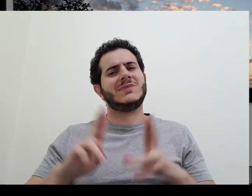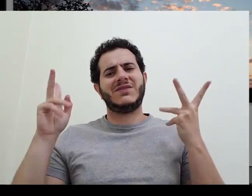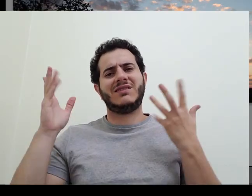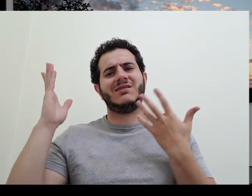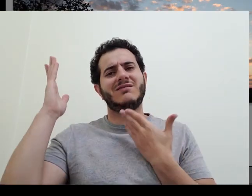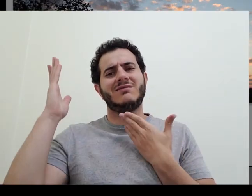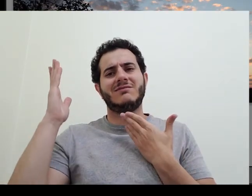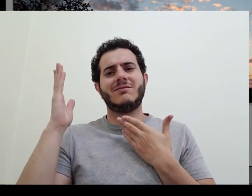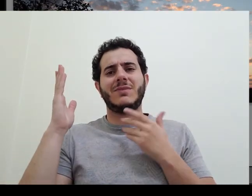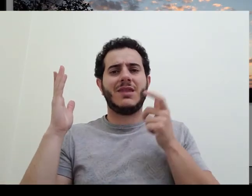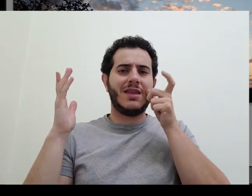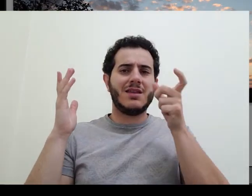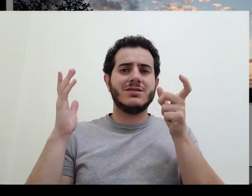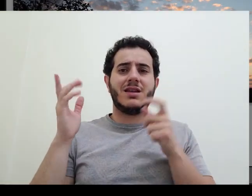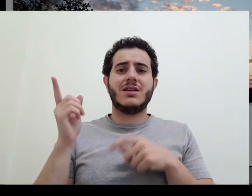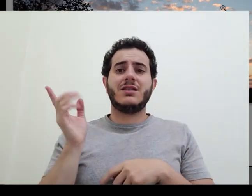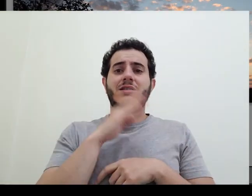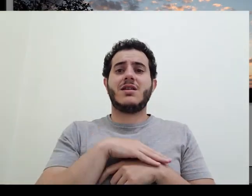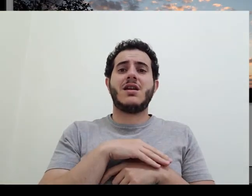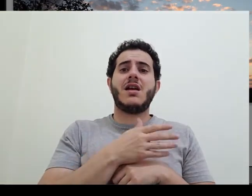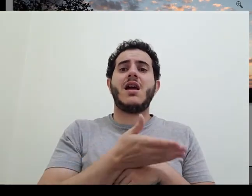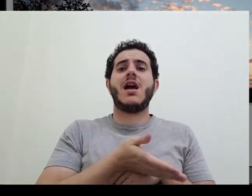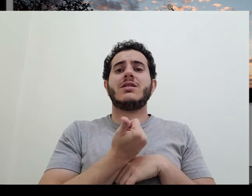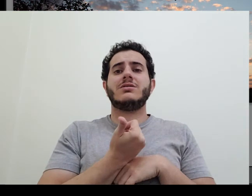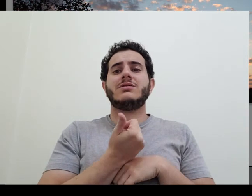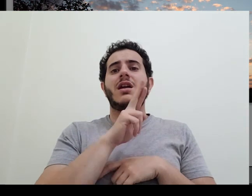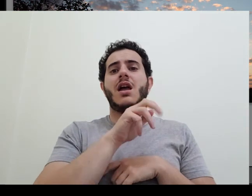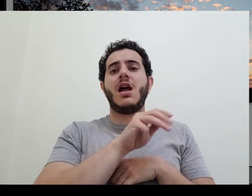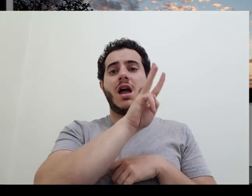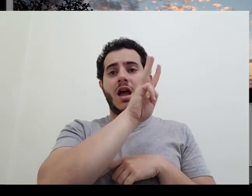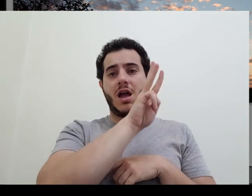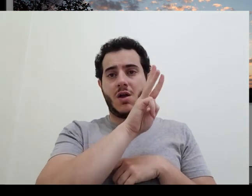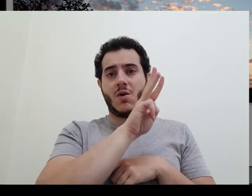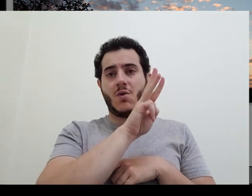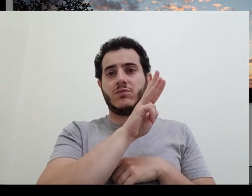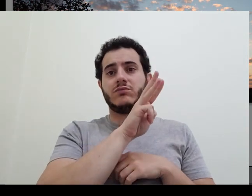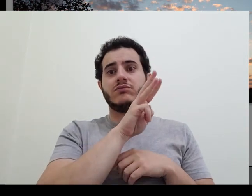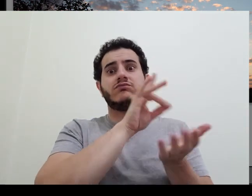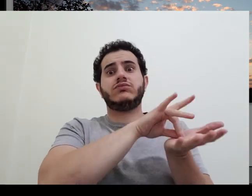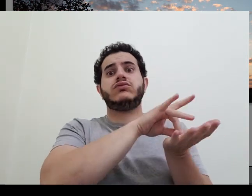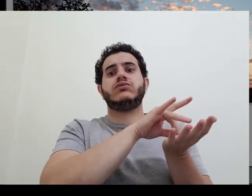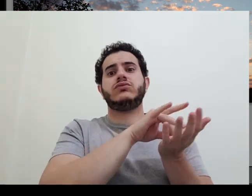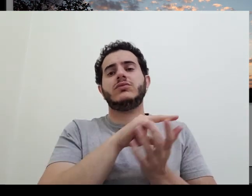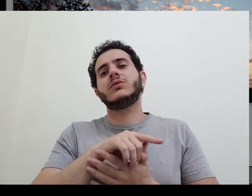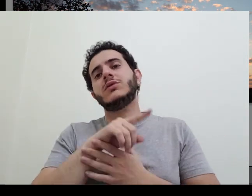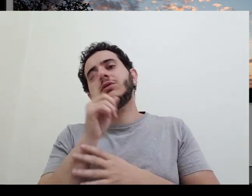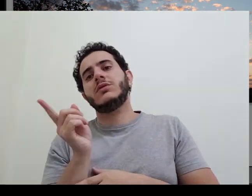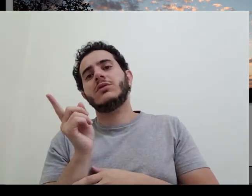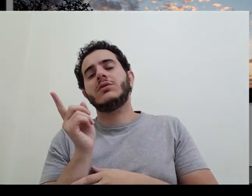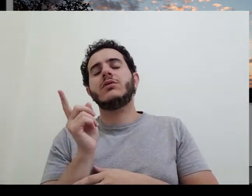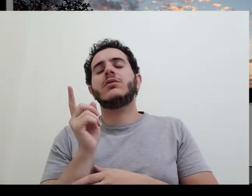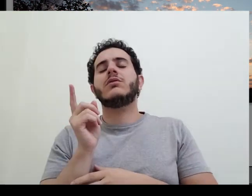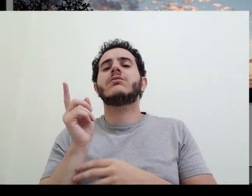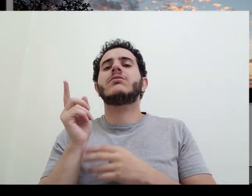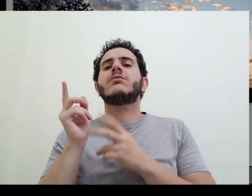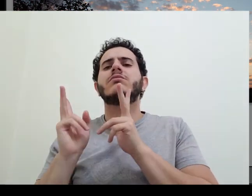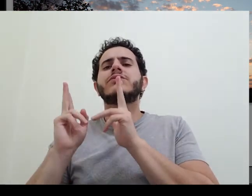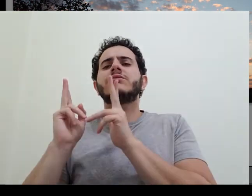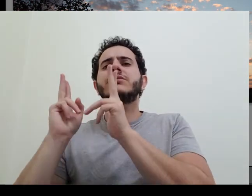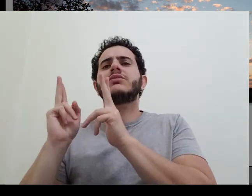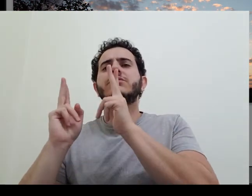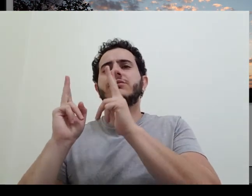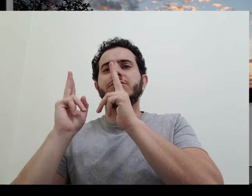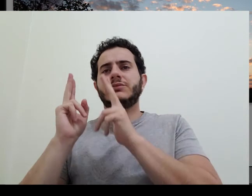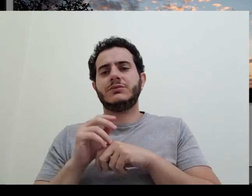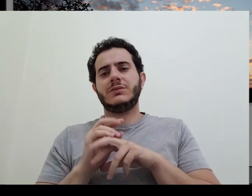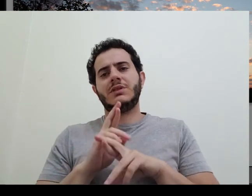que interessante a diferença entre o antes do RAW cru e aqui o RAW tratado. Que legal, né? Um tratamento básico, tá na binha